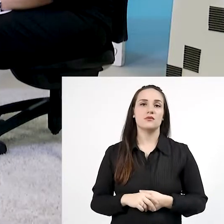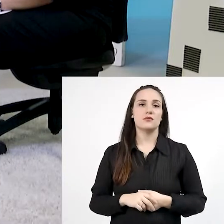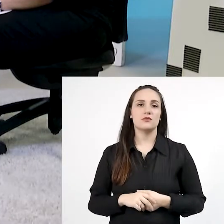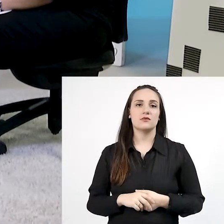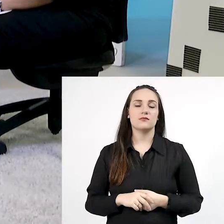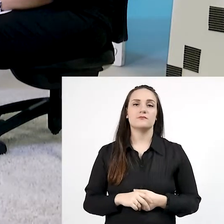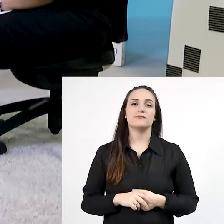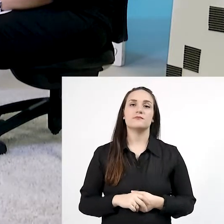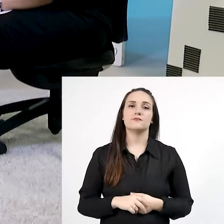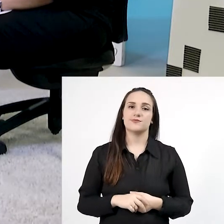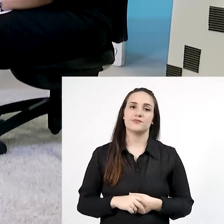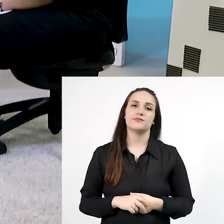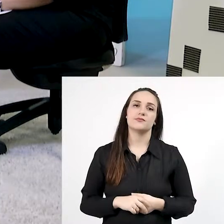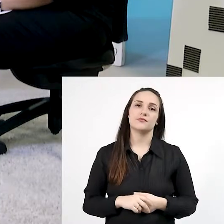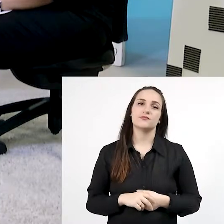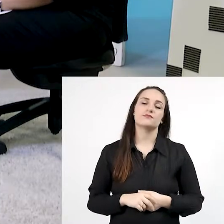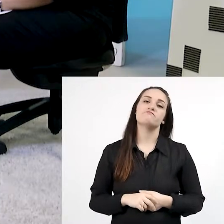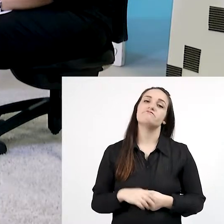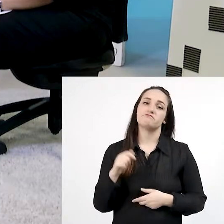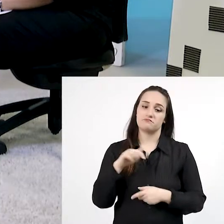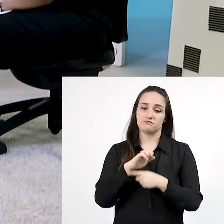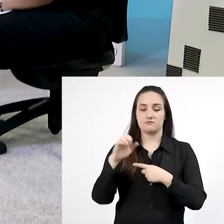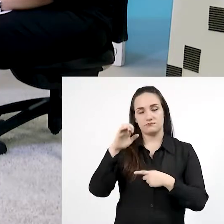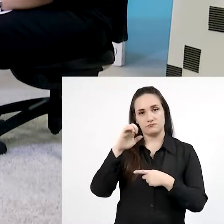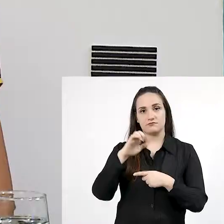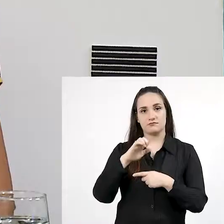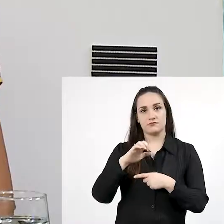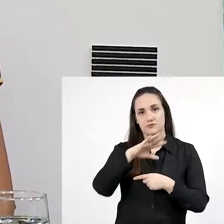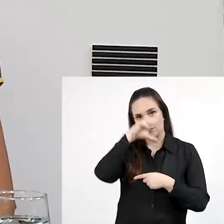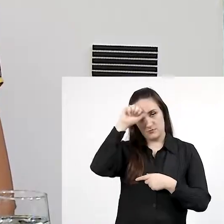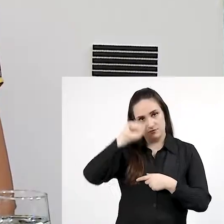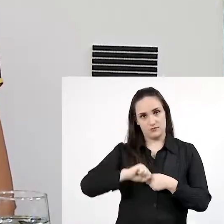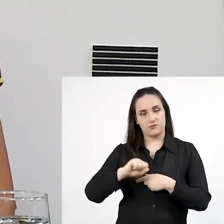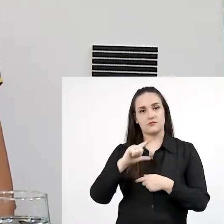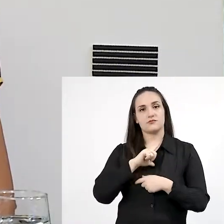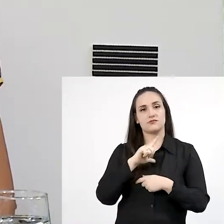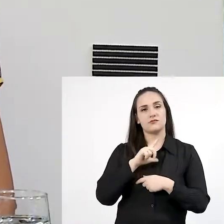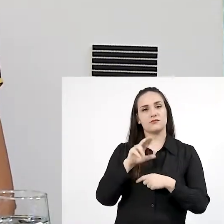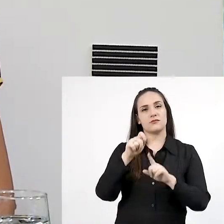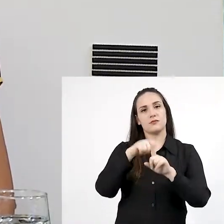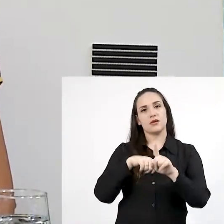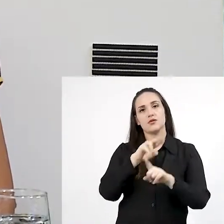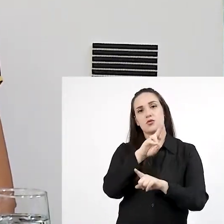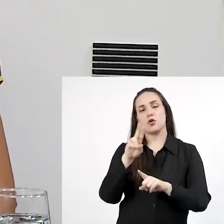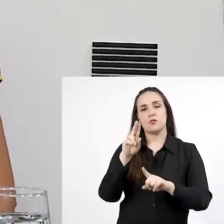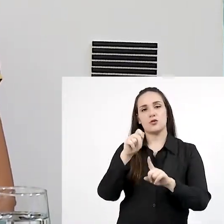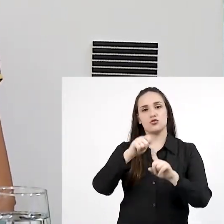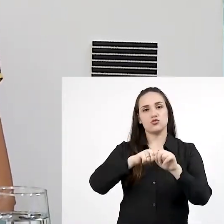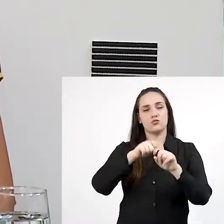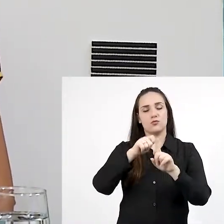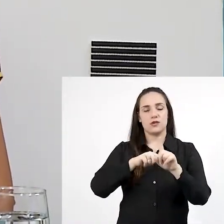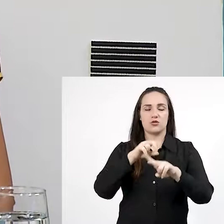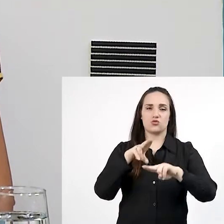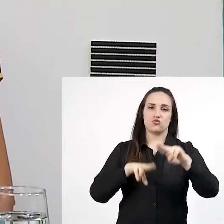Aqui em Mato Grosso do Sul foi instituído o Junho Prata. Falávamos sobre a